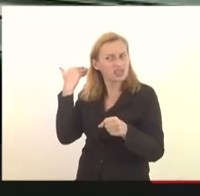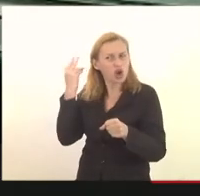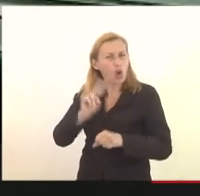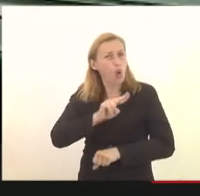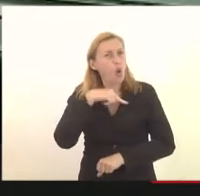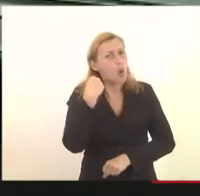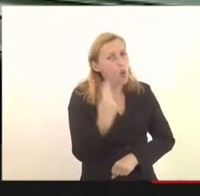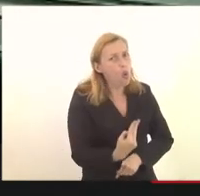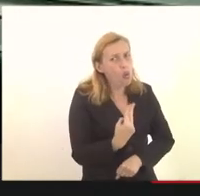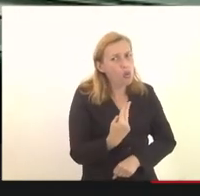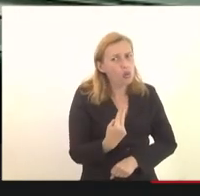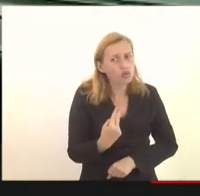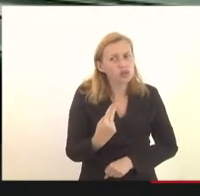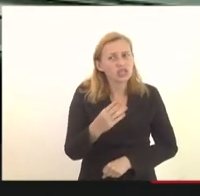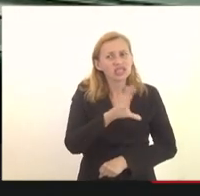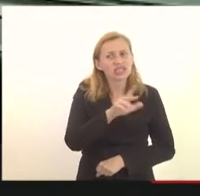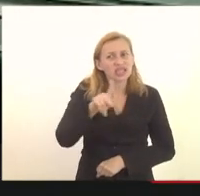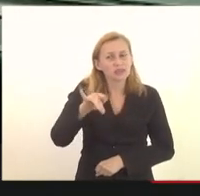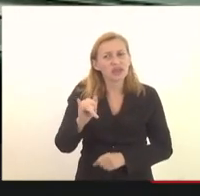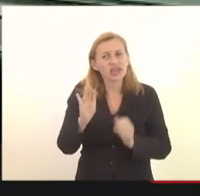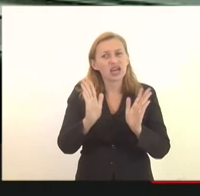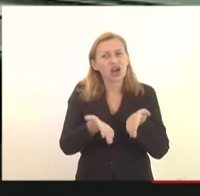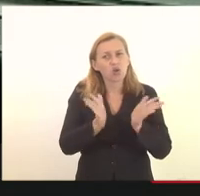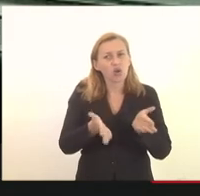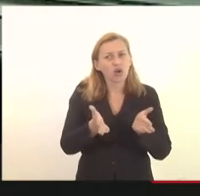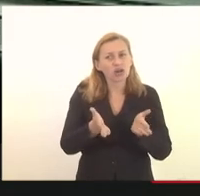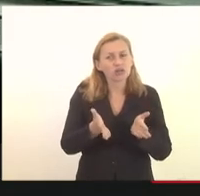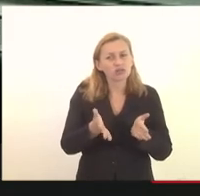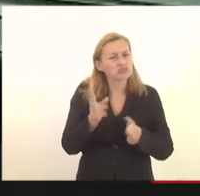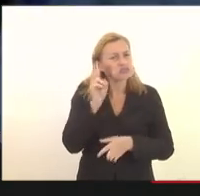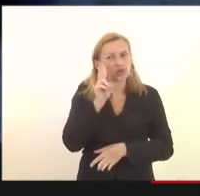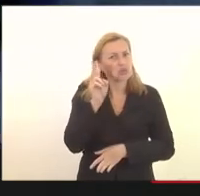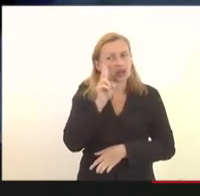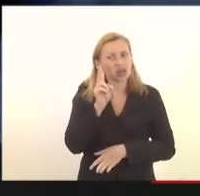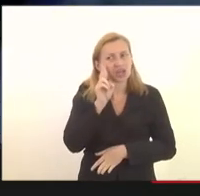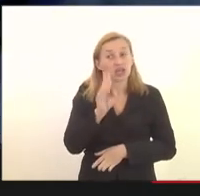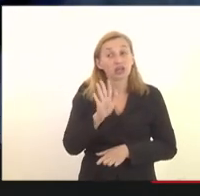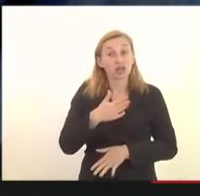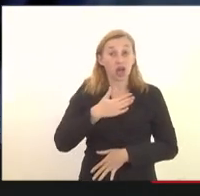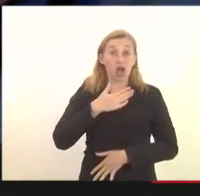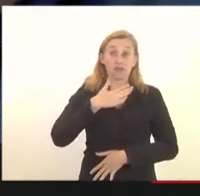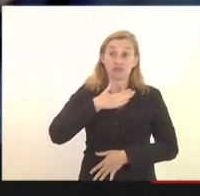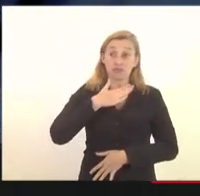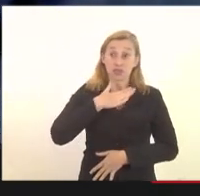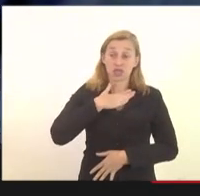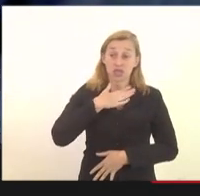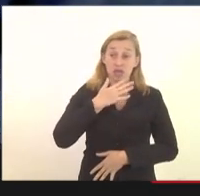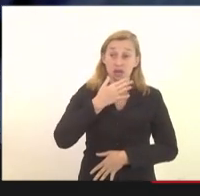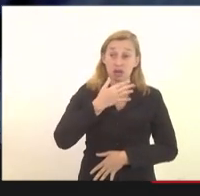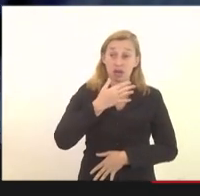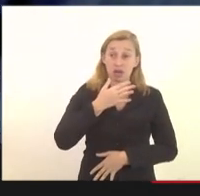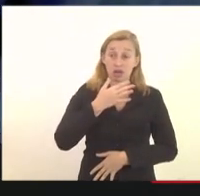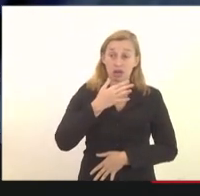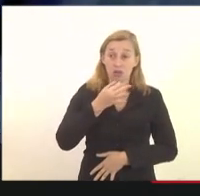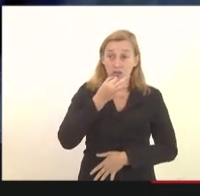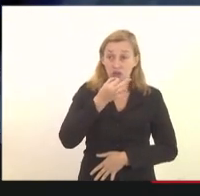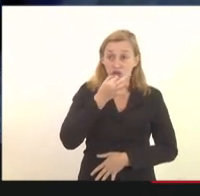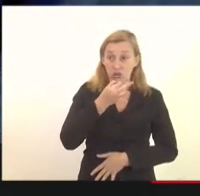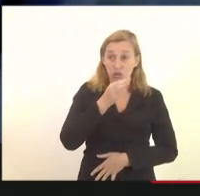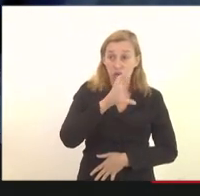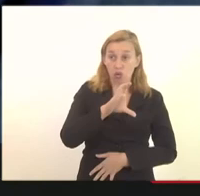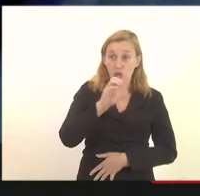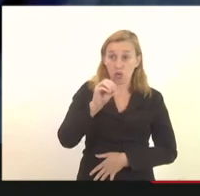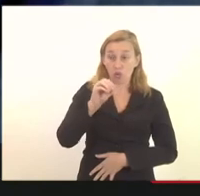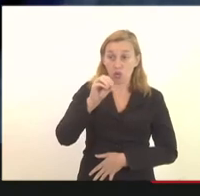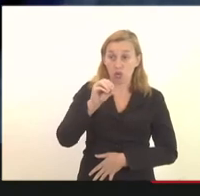ou desta CPI, porque eu não me lembro do senhor ter mandado... Não, é o meu parecer sobre o Comperj, que eu já lhe